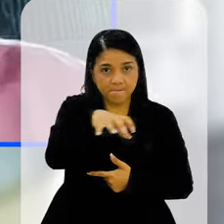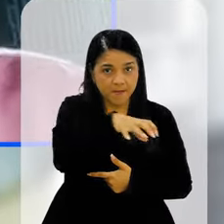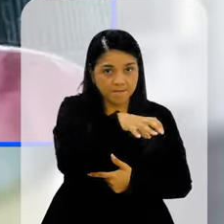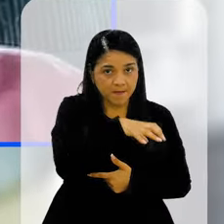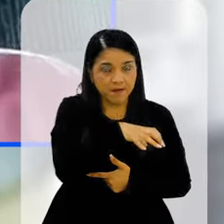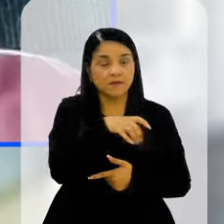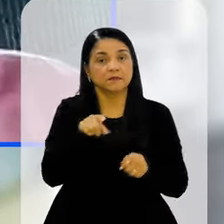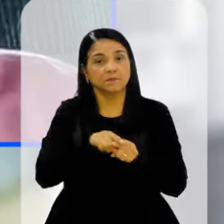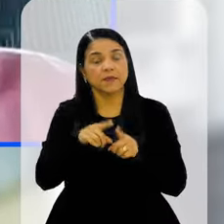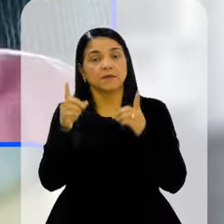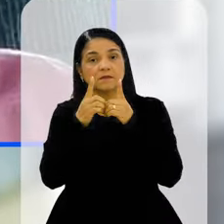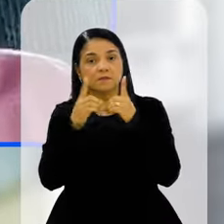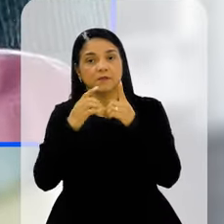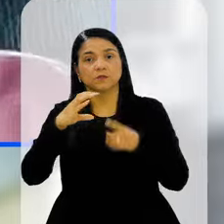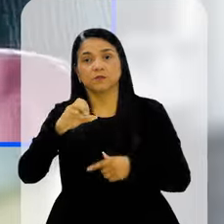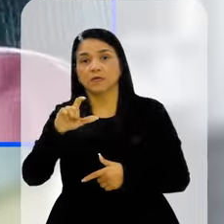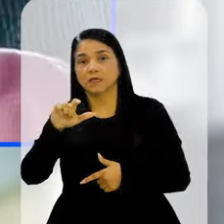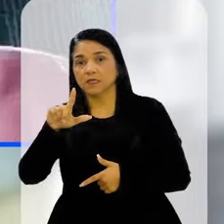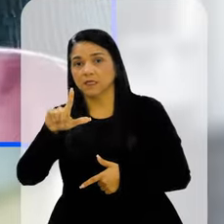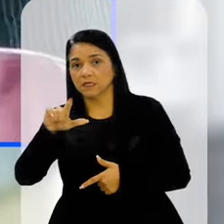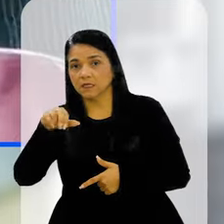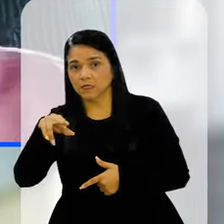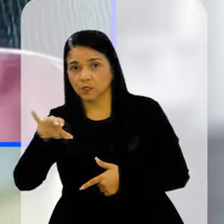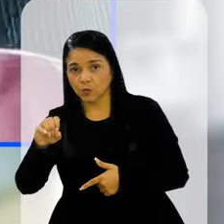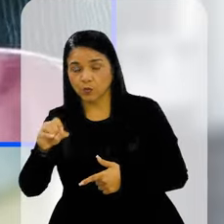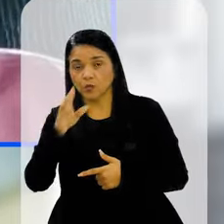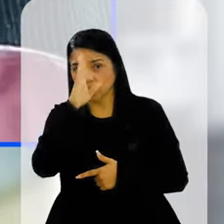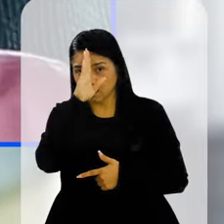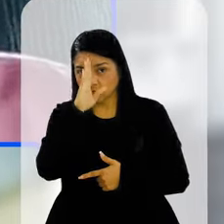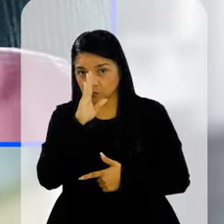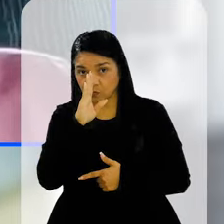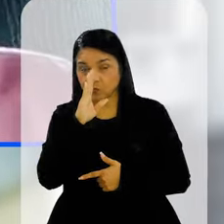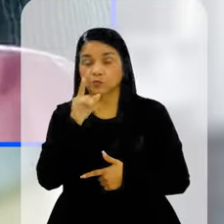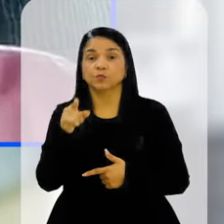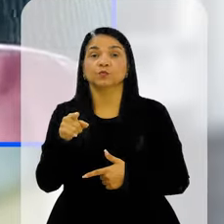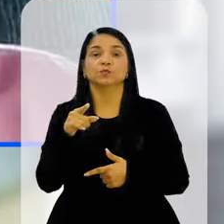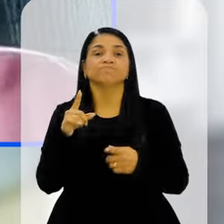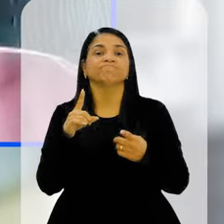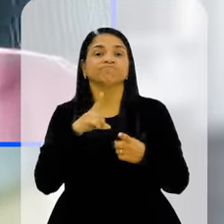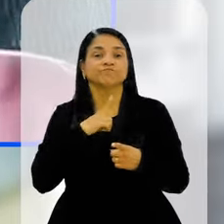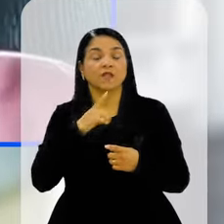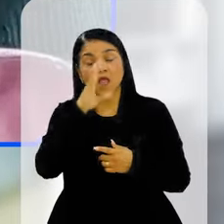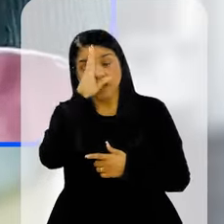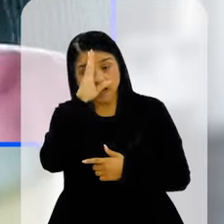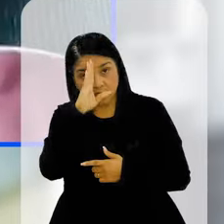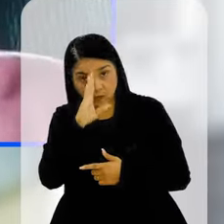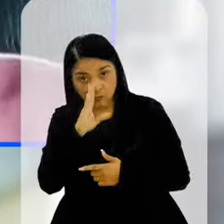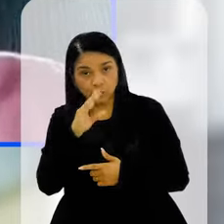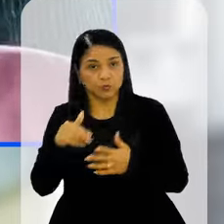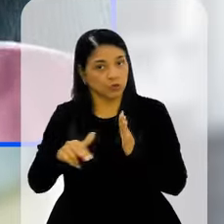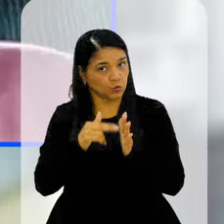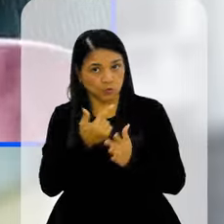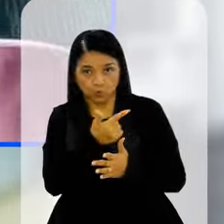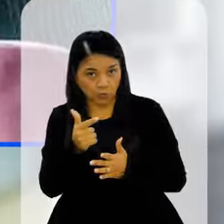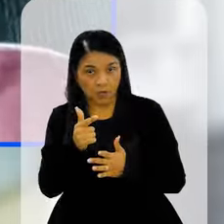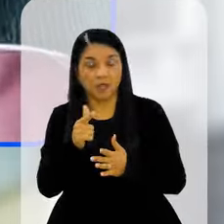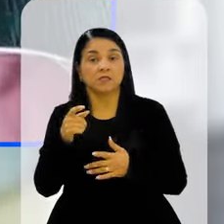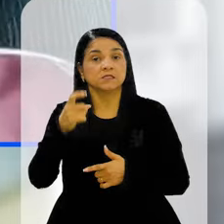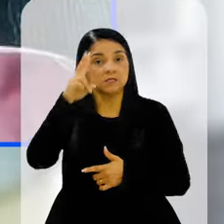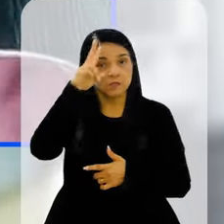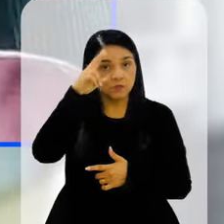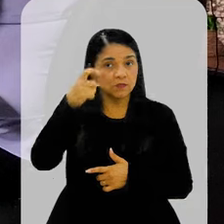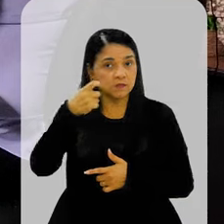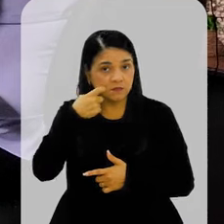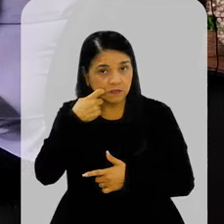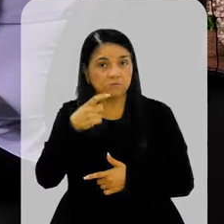sexta, em vários pontos da cidade. Também tem atendimento clínico gratuito, né? Não se faz intervenção cirúrgica, mas o